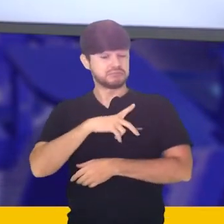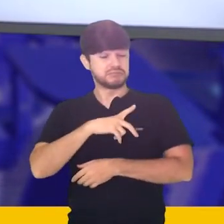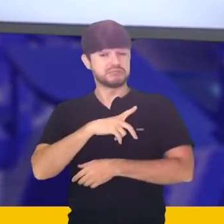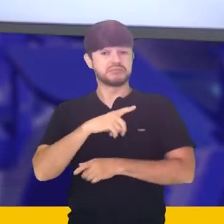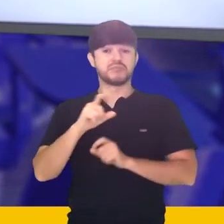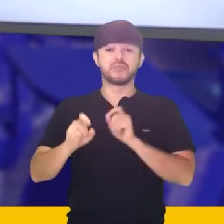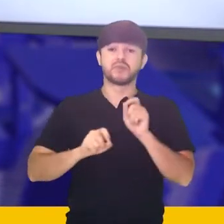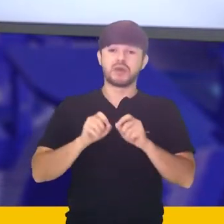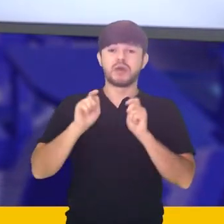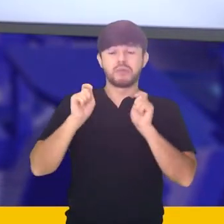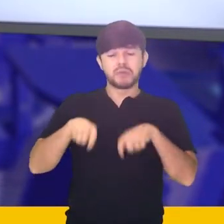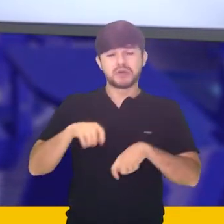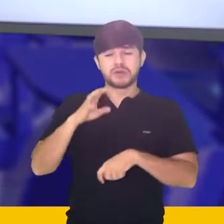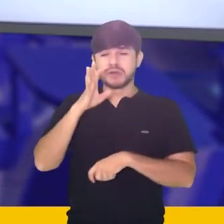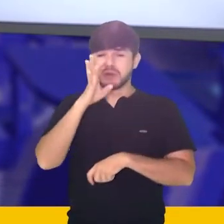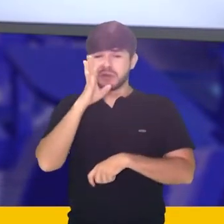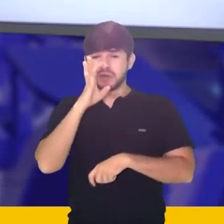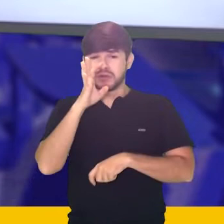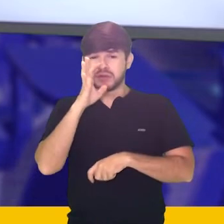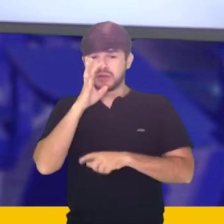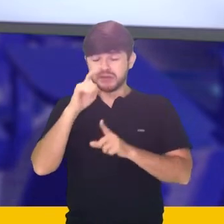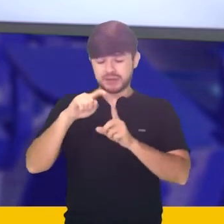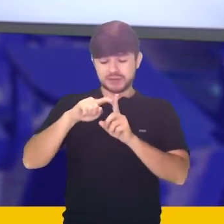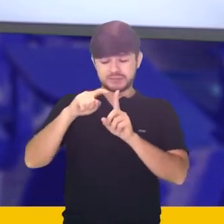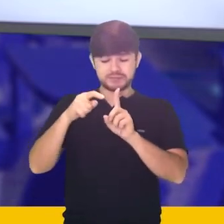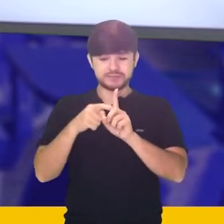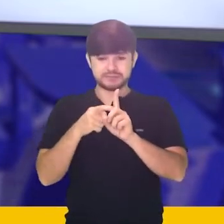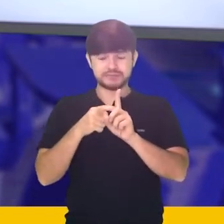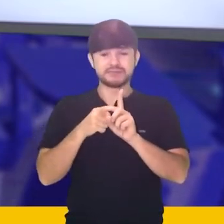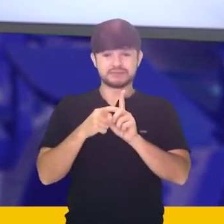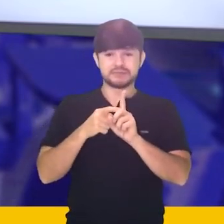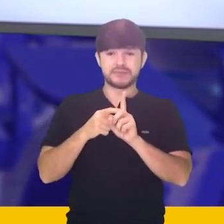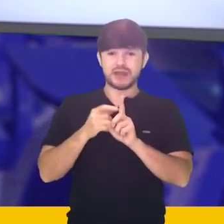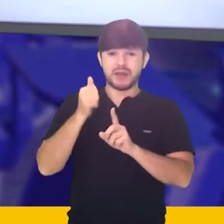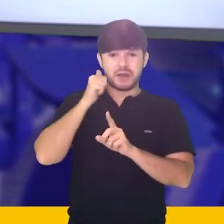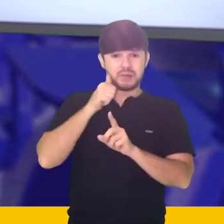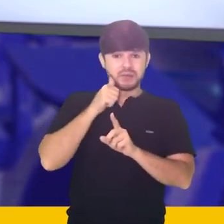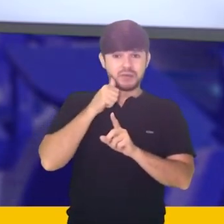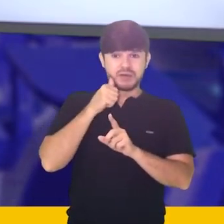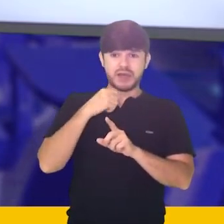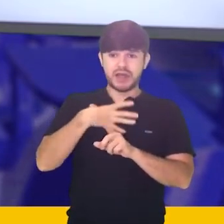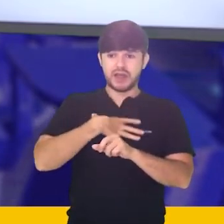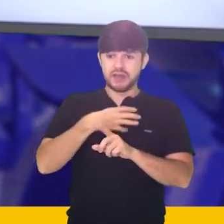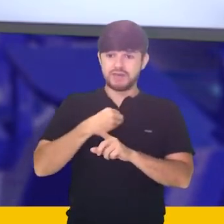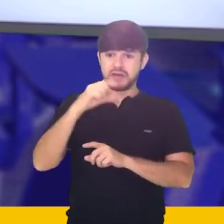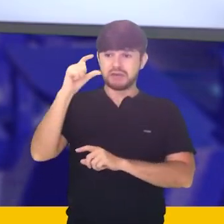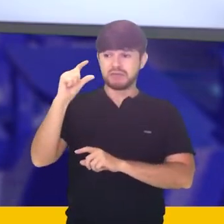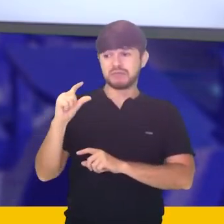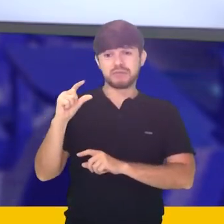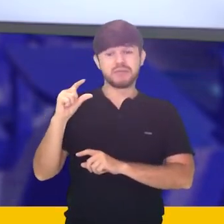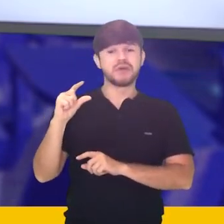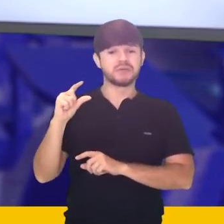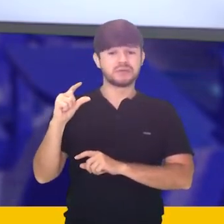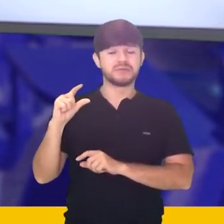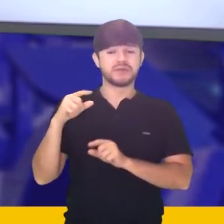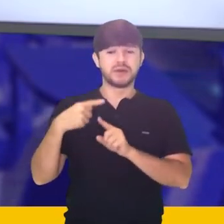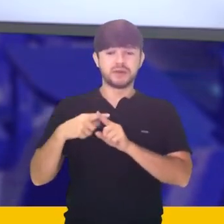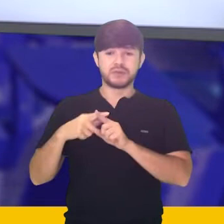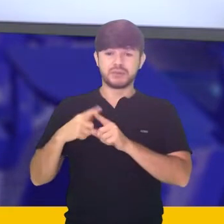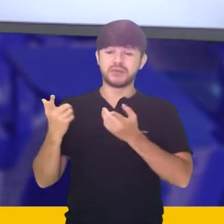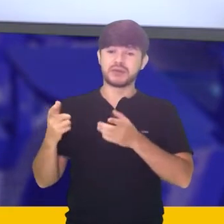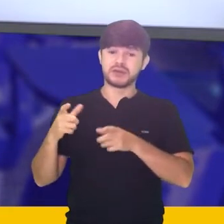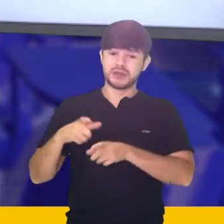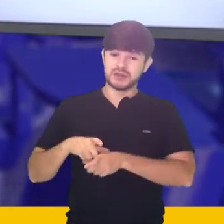ser observada. As mulheres estão tendo menos filhos. E a gente observou que a qualidade de vida também ela